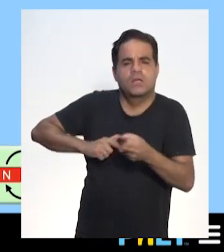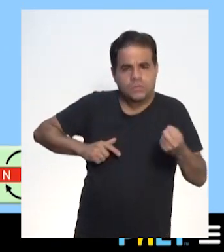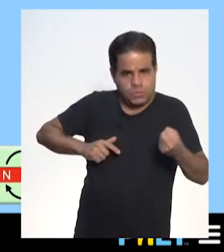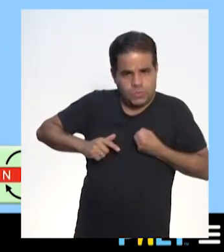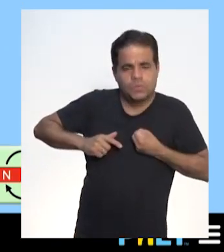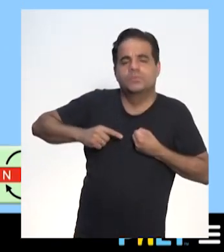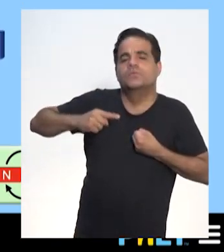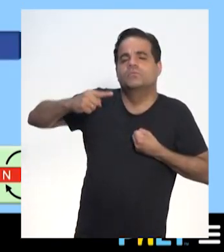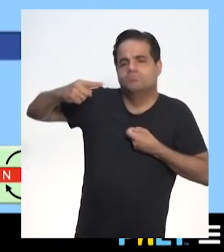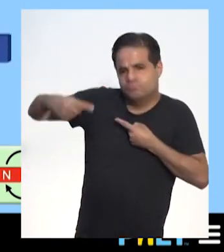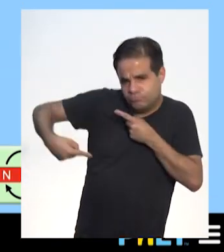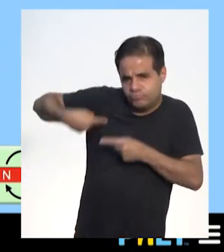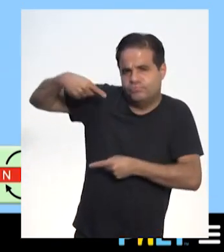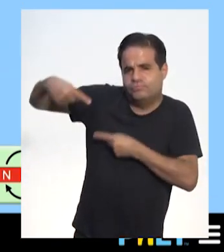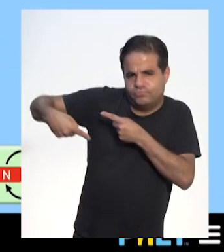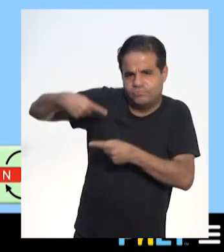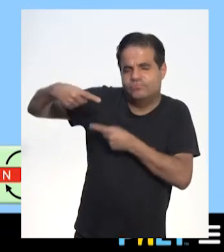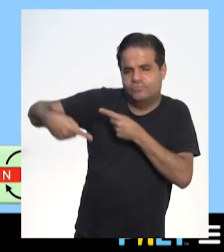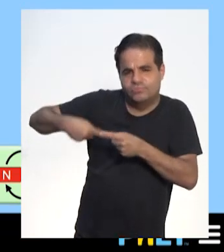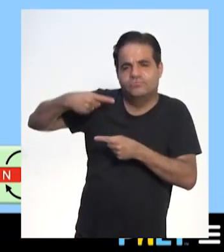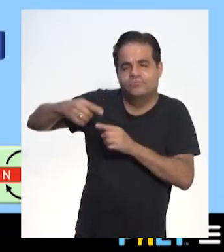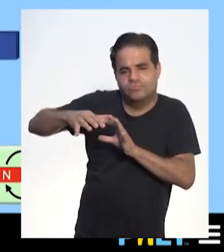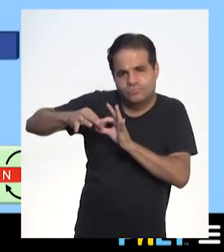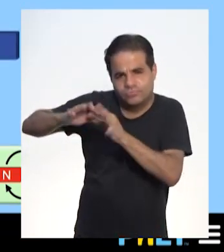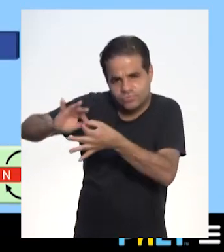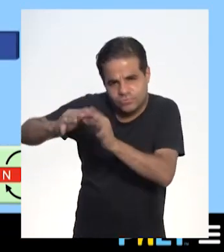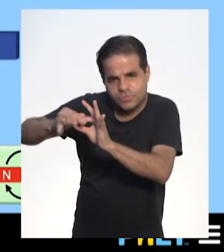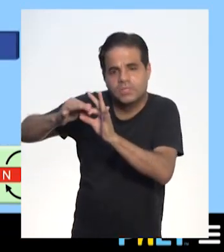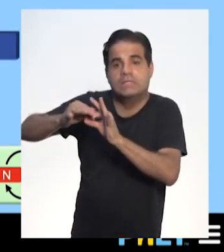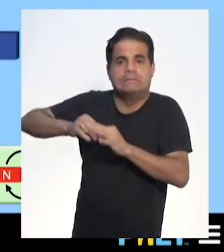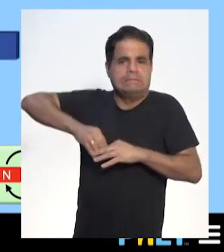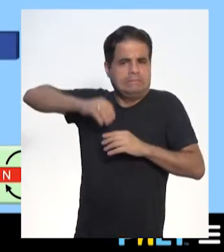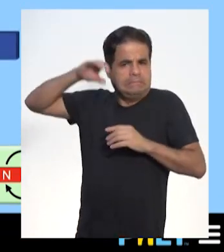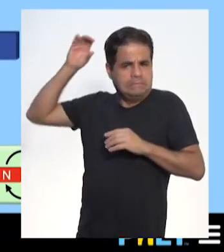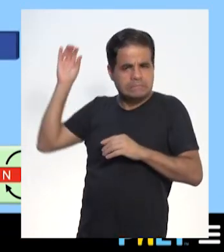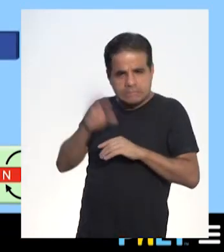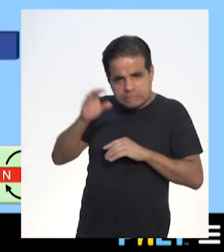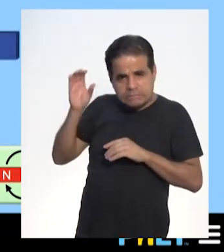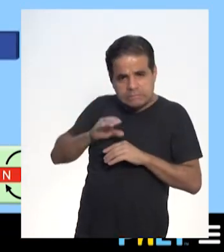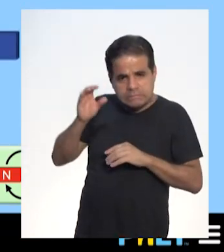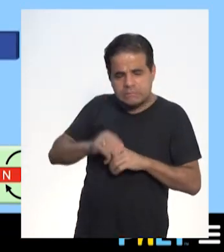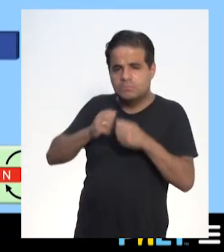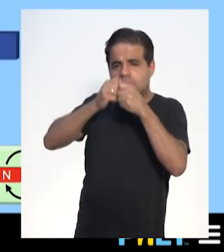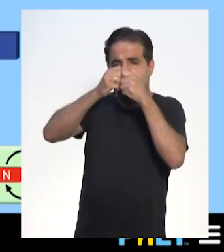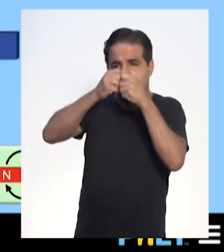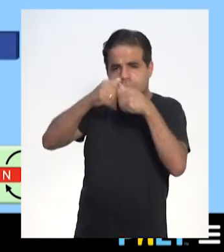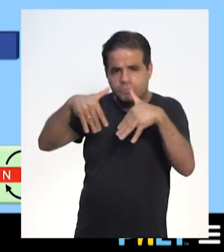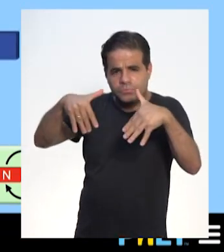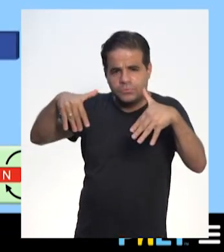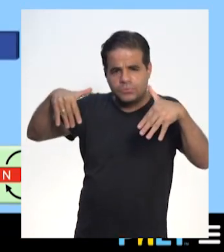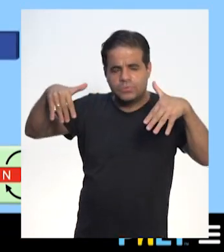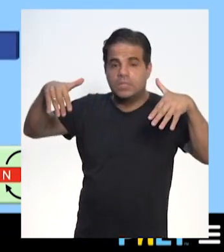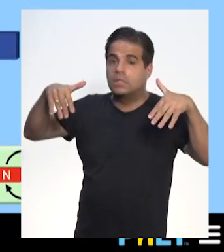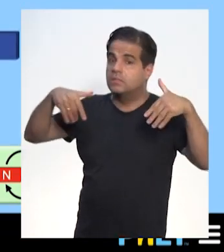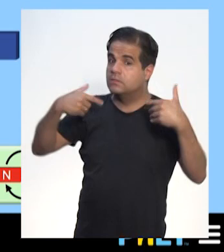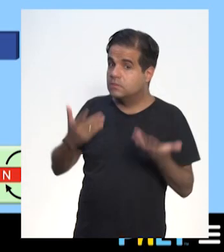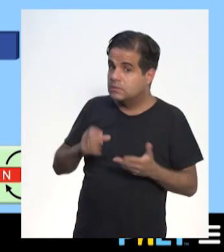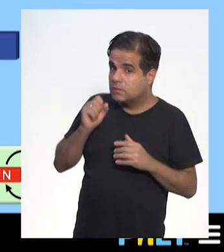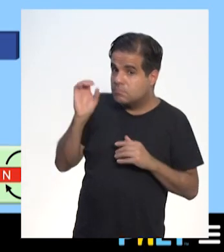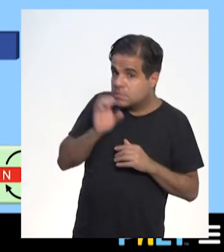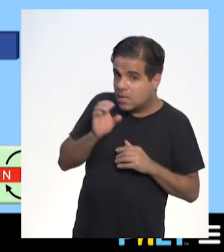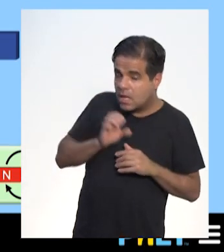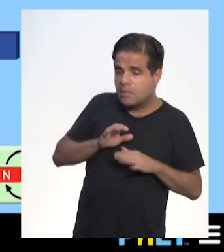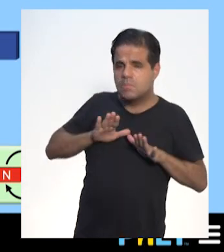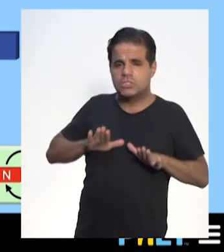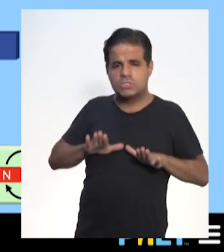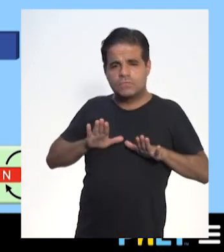espiras e o campo magnético com relação à corrente, né? Isso, né? E a velocidade também com que esse fluxo varia, né? Se você varia ele mais rápido, mais